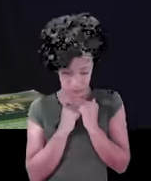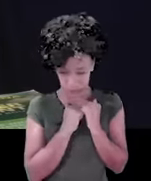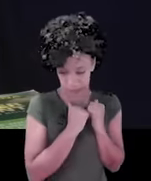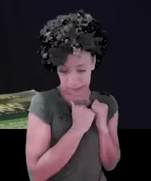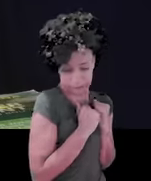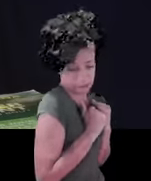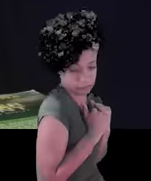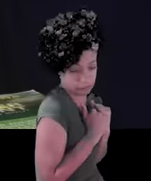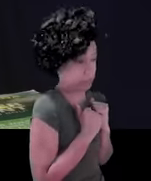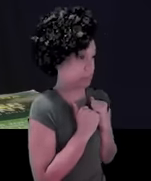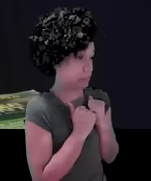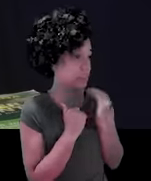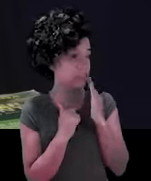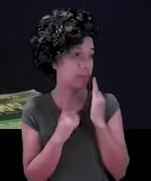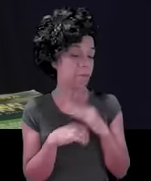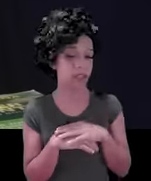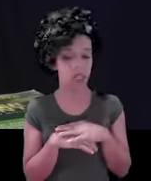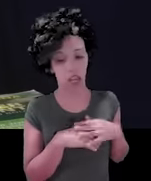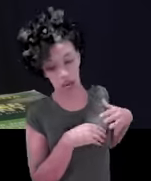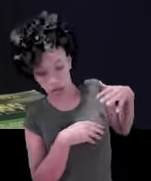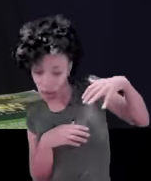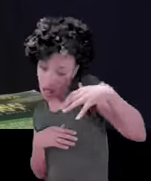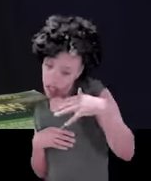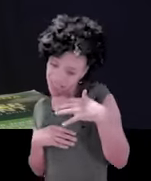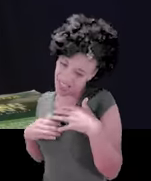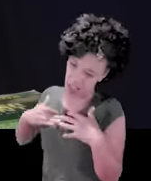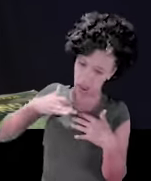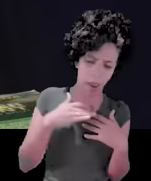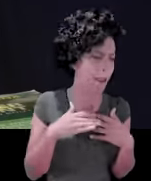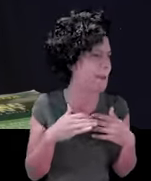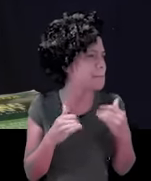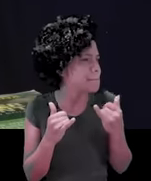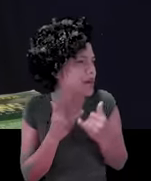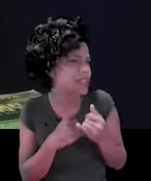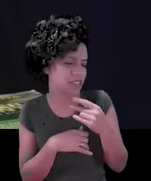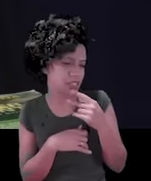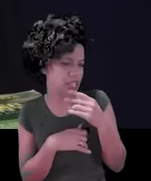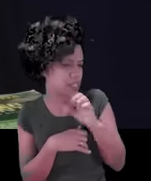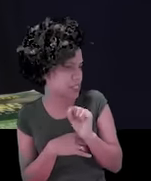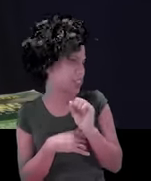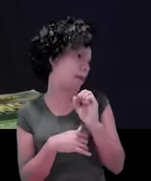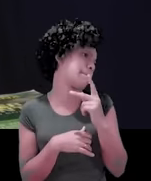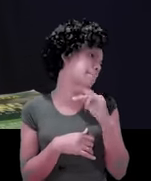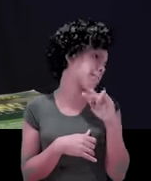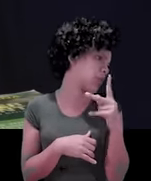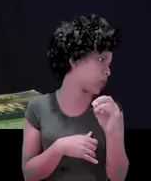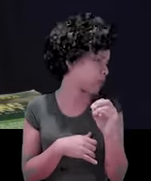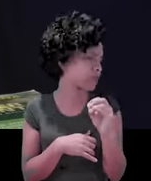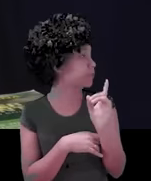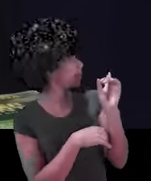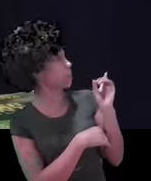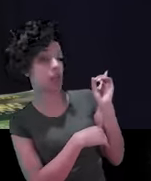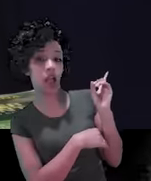brene assim sabe e que e levantando esse poste um espinho cara ainda tem aqui cicatrizes de como ele só